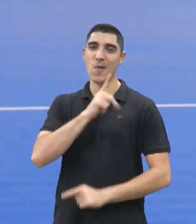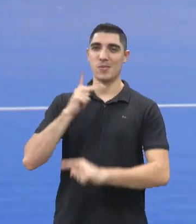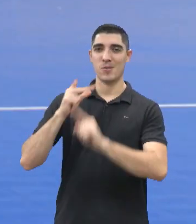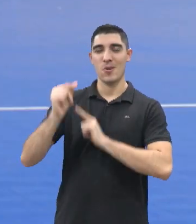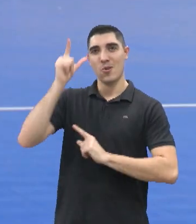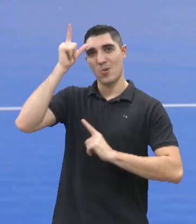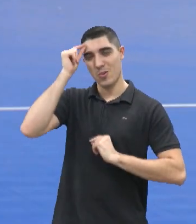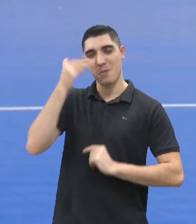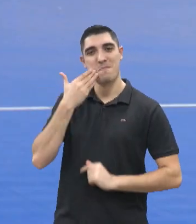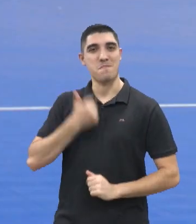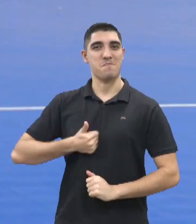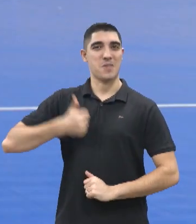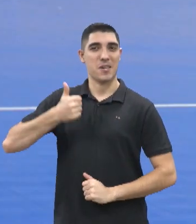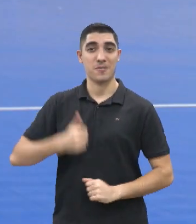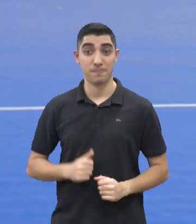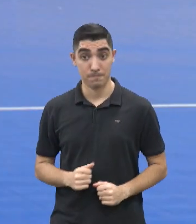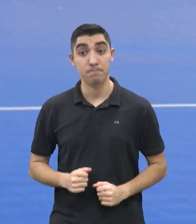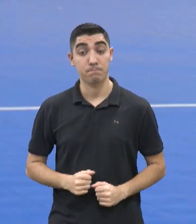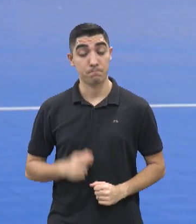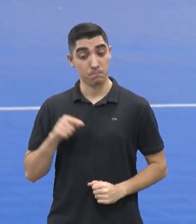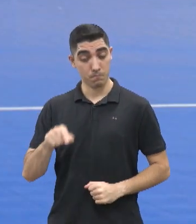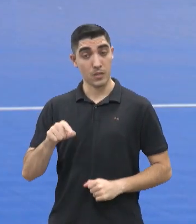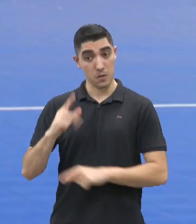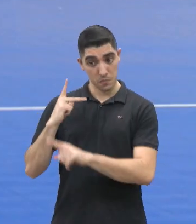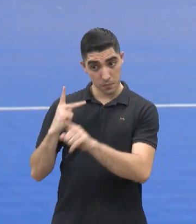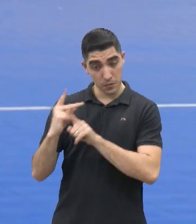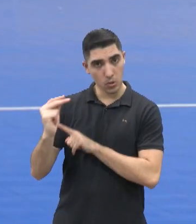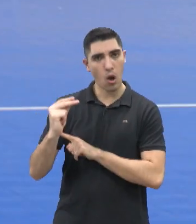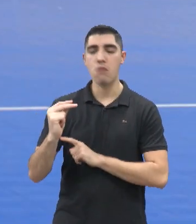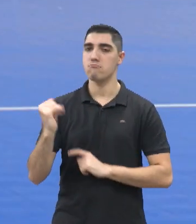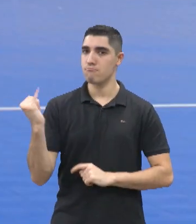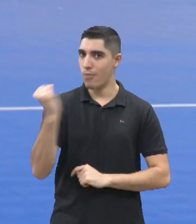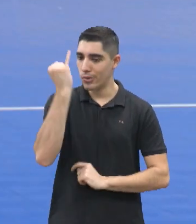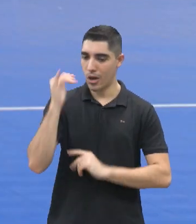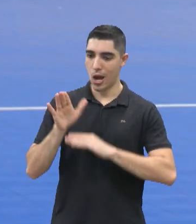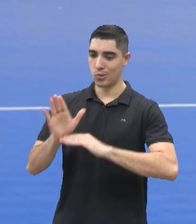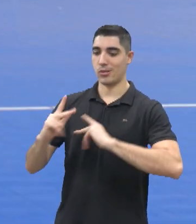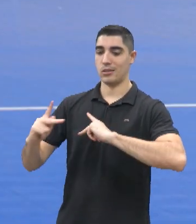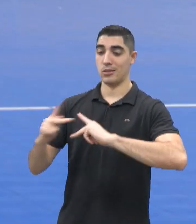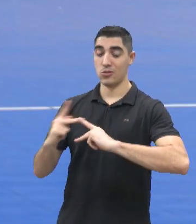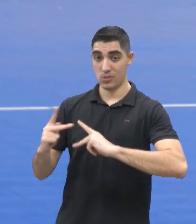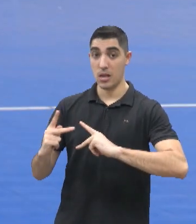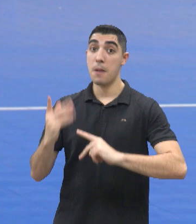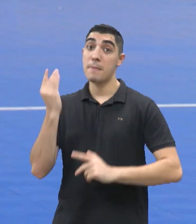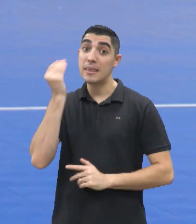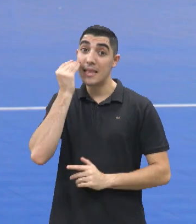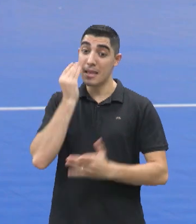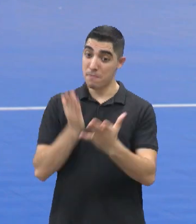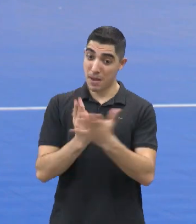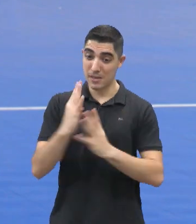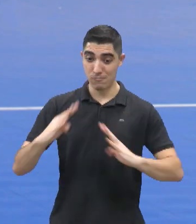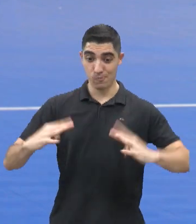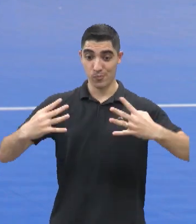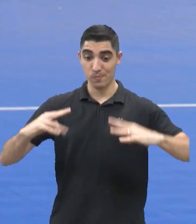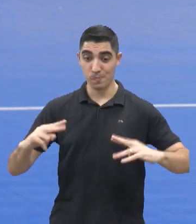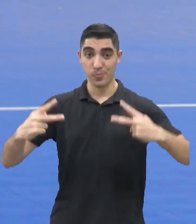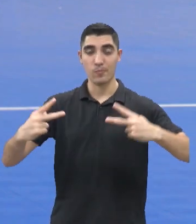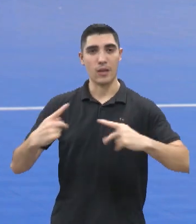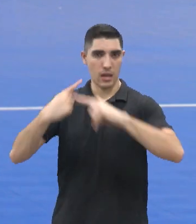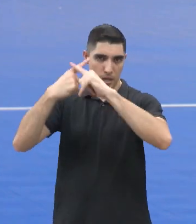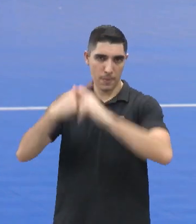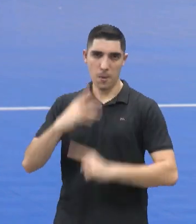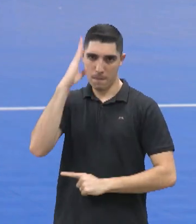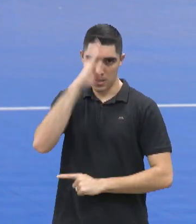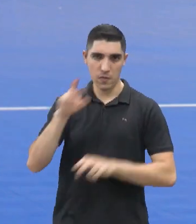jogo. Essa vitória foi um grande passo do São José na decisão das quartas de final da Liga Feminina de Futsal.